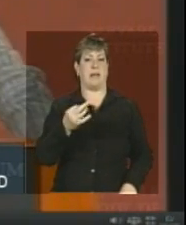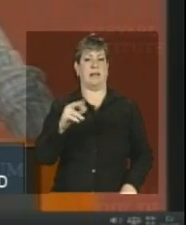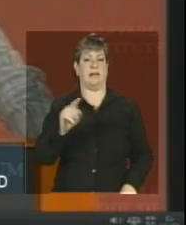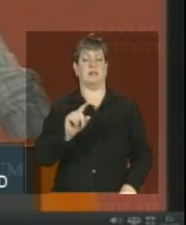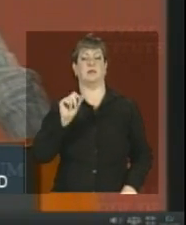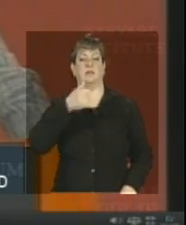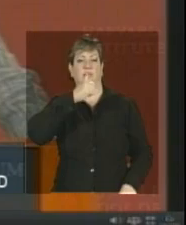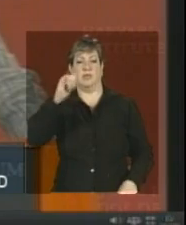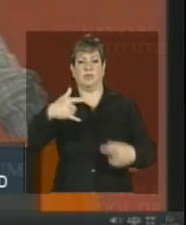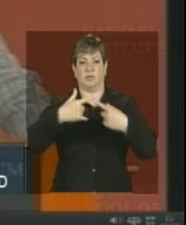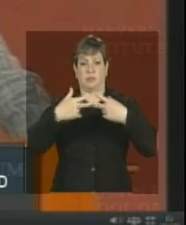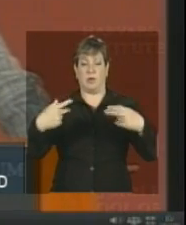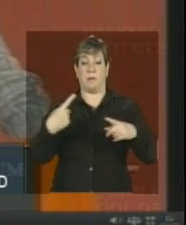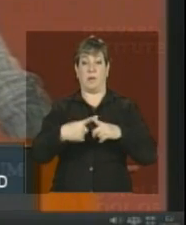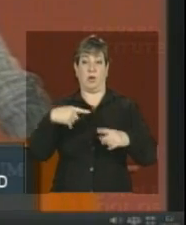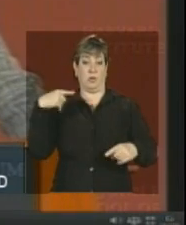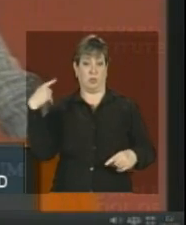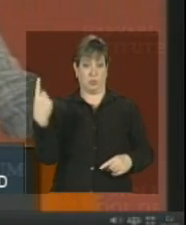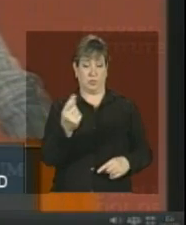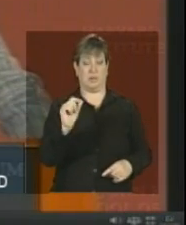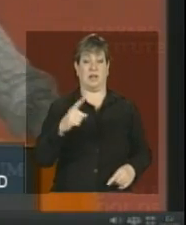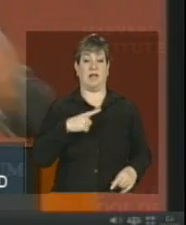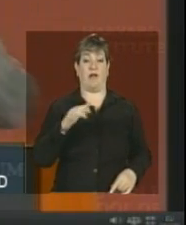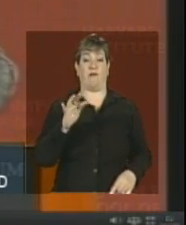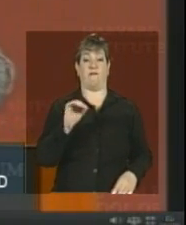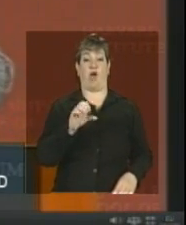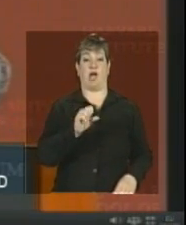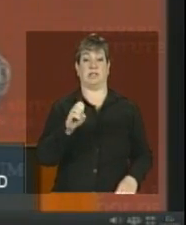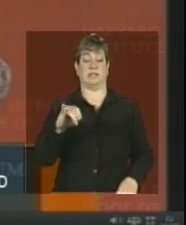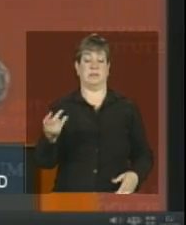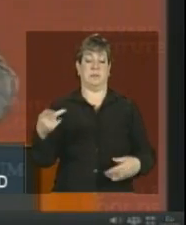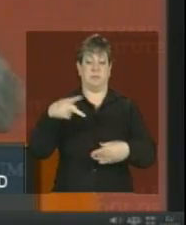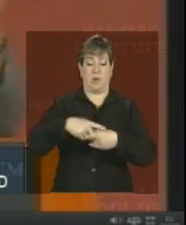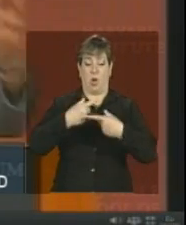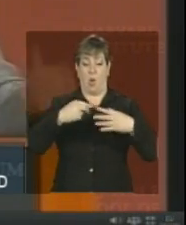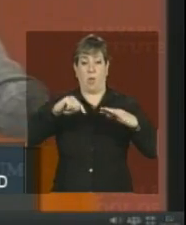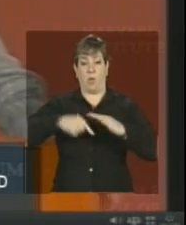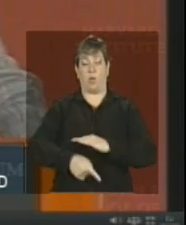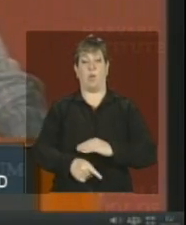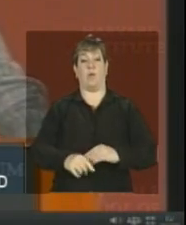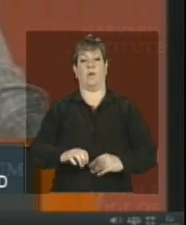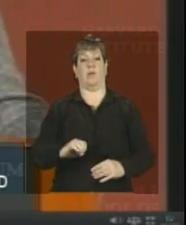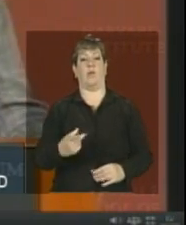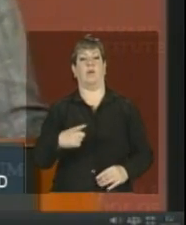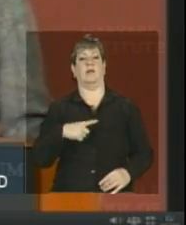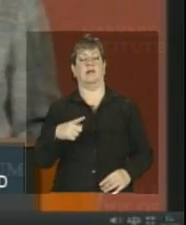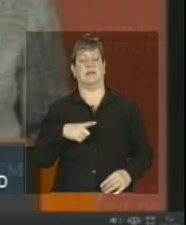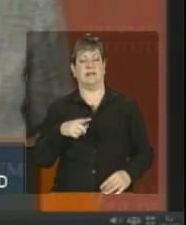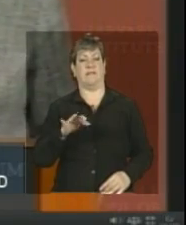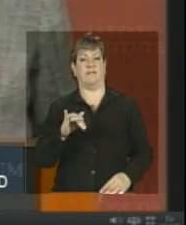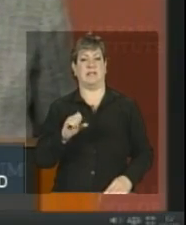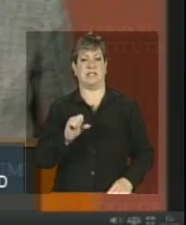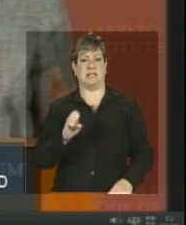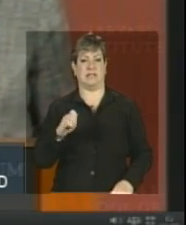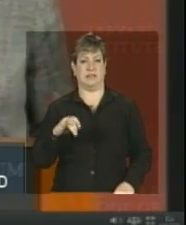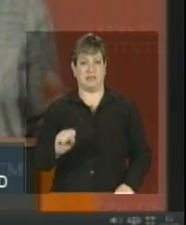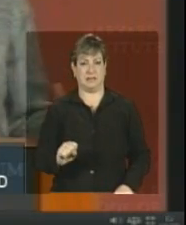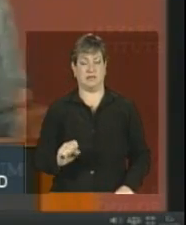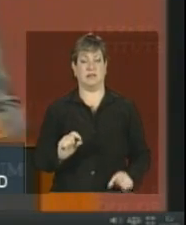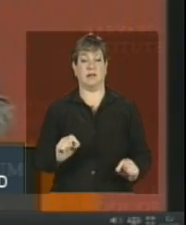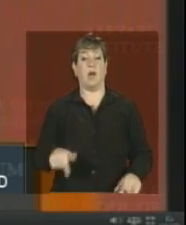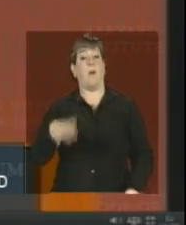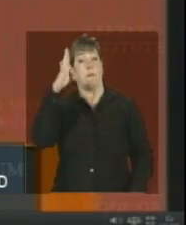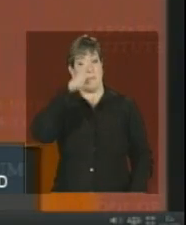em energias fósseis ou fósseis. O